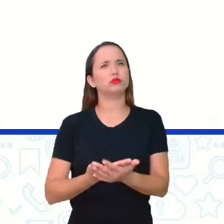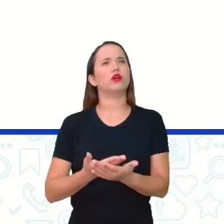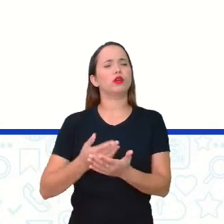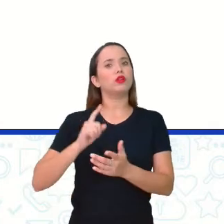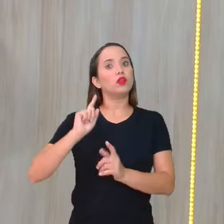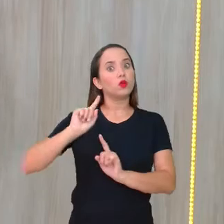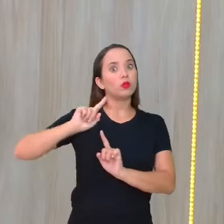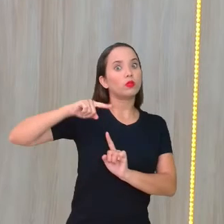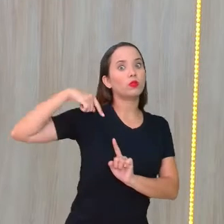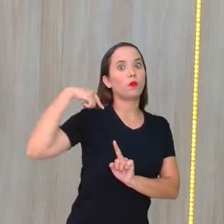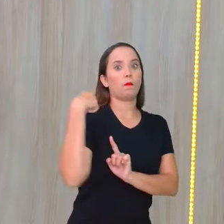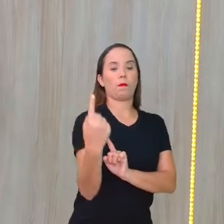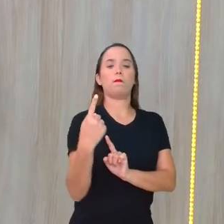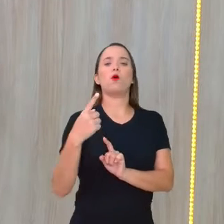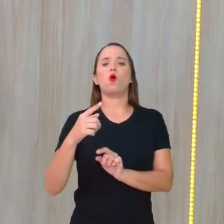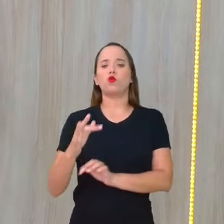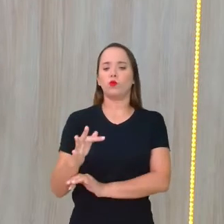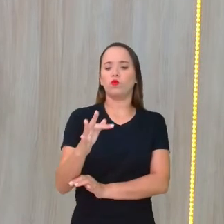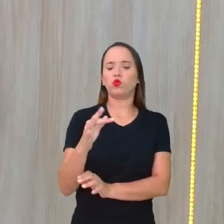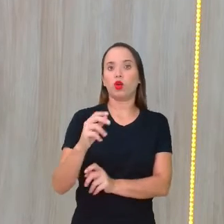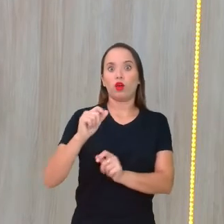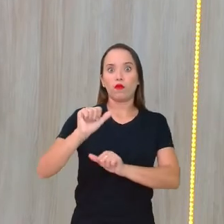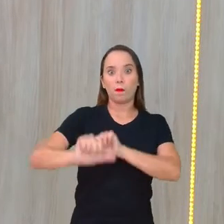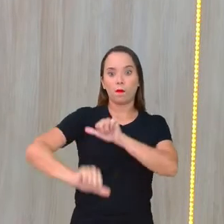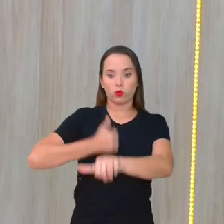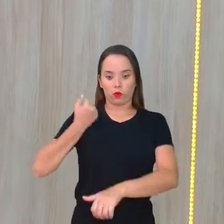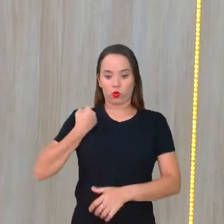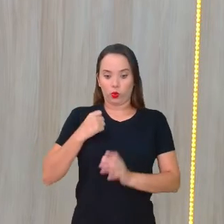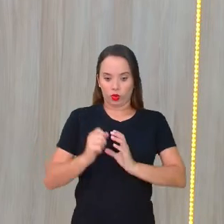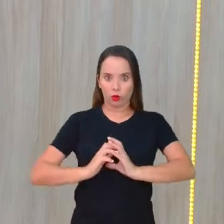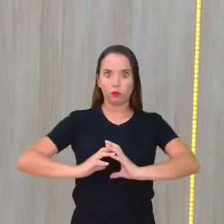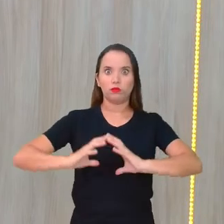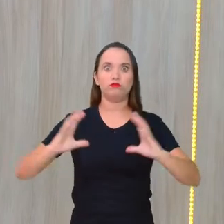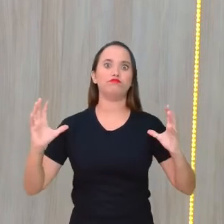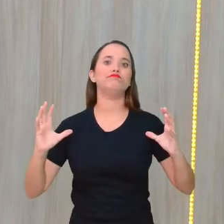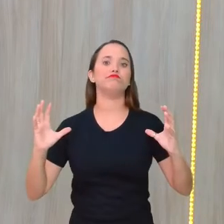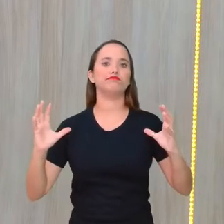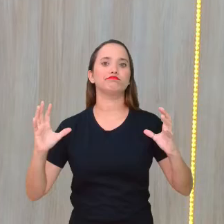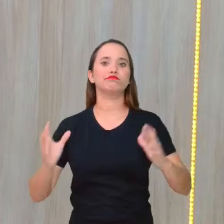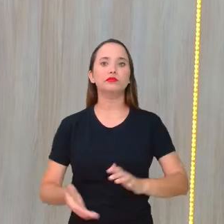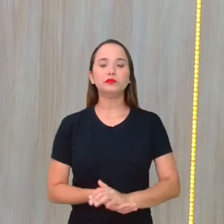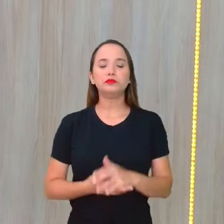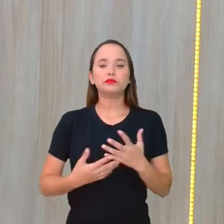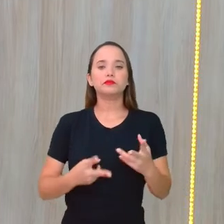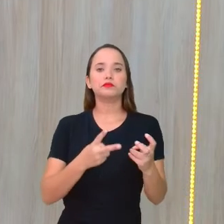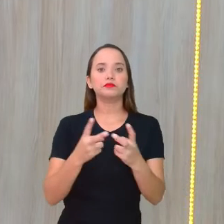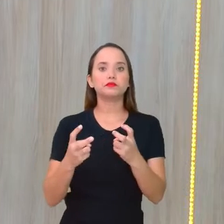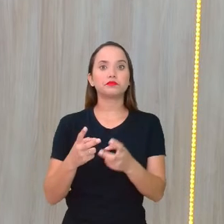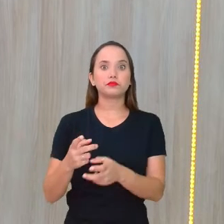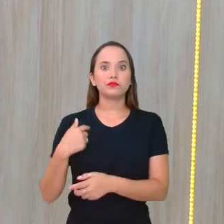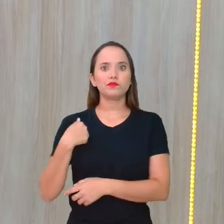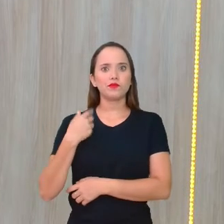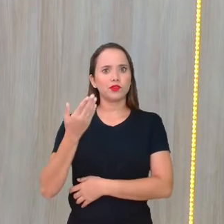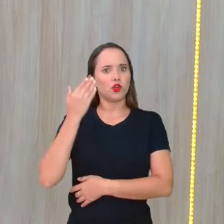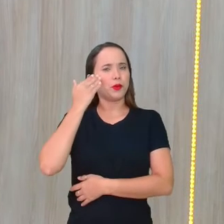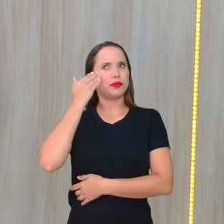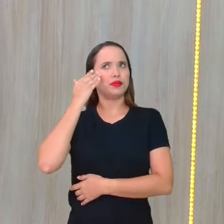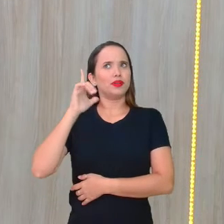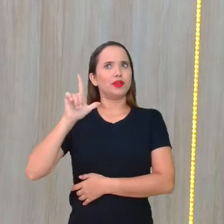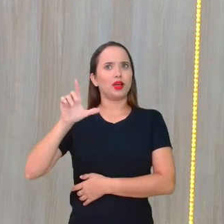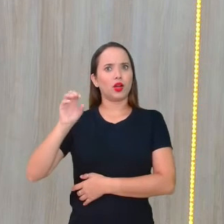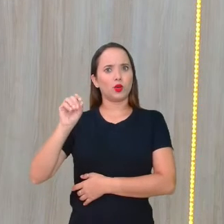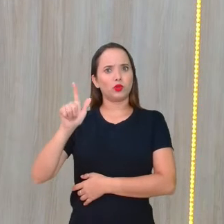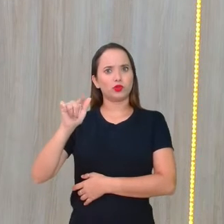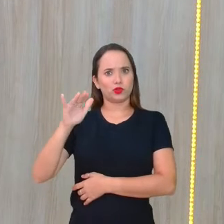grande, né? Ou seja, 64, quem seria o próximo, depois quem seria o próximo. Então, observa que eu compreendi a lógica, que é